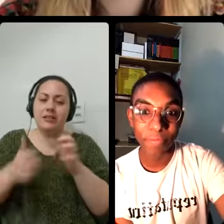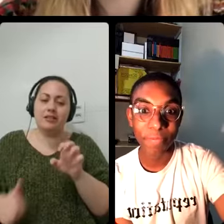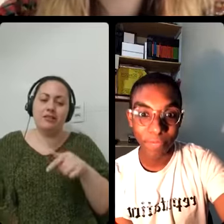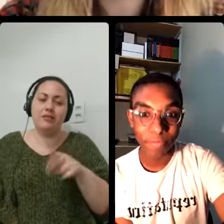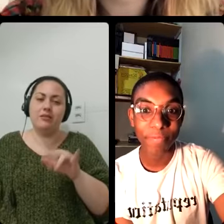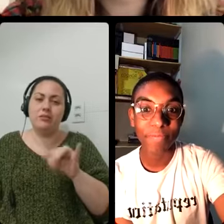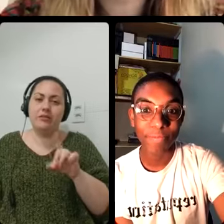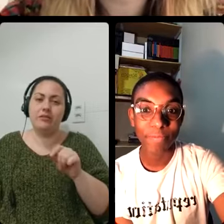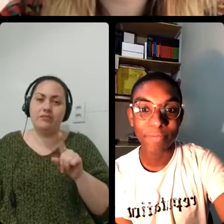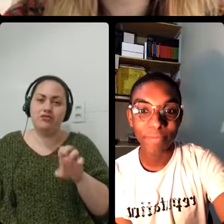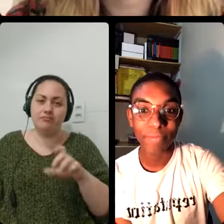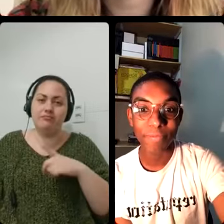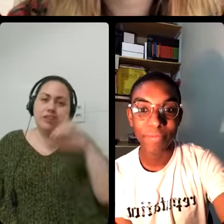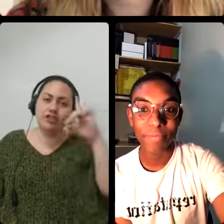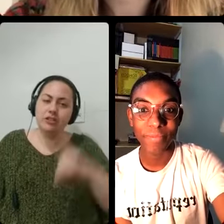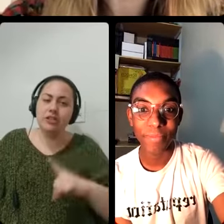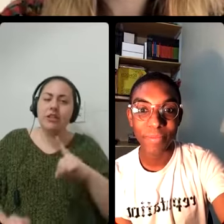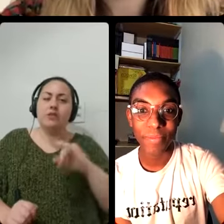oportunidade. Uhum, uhum.